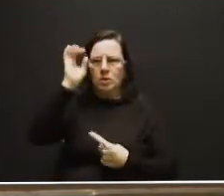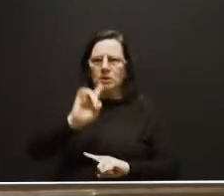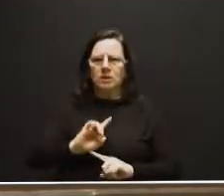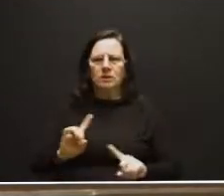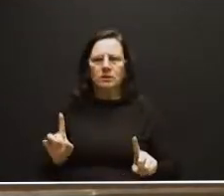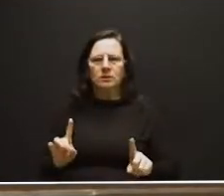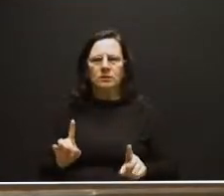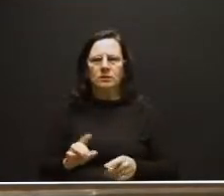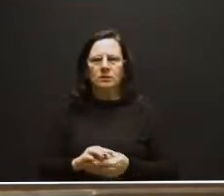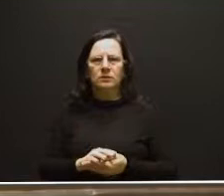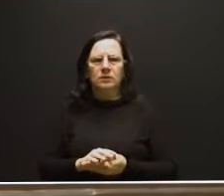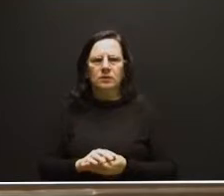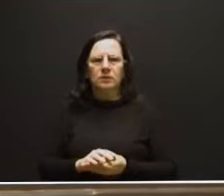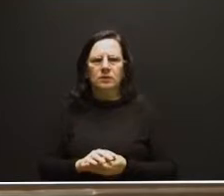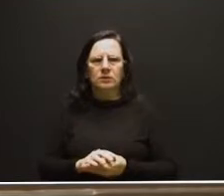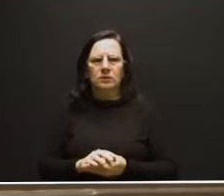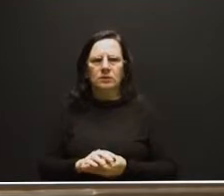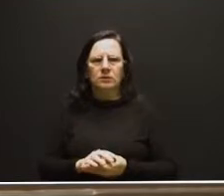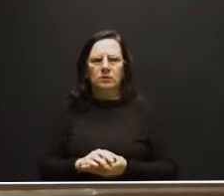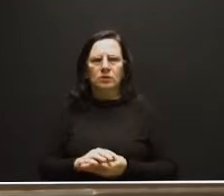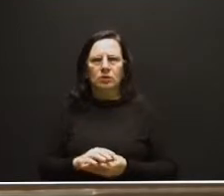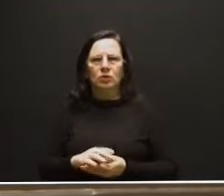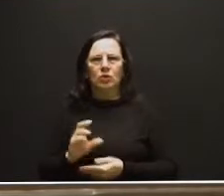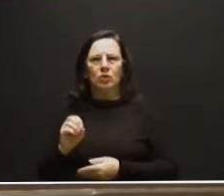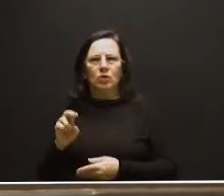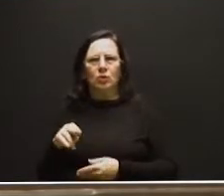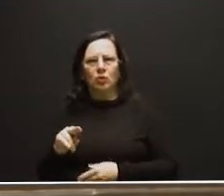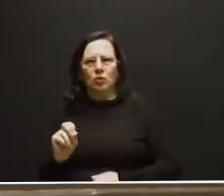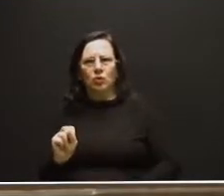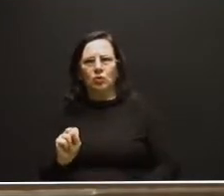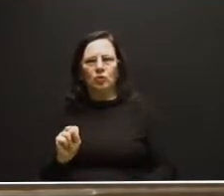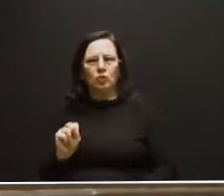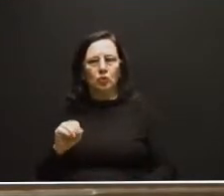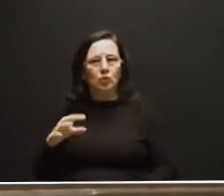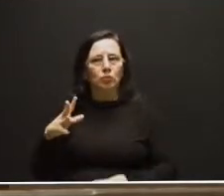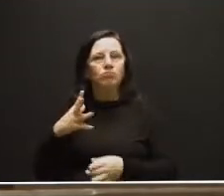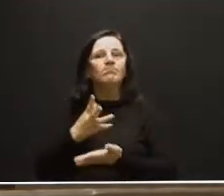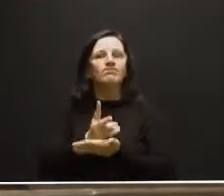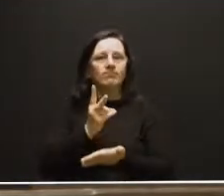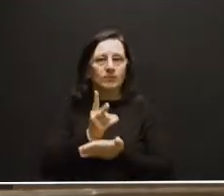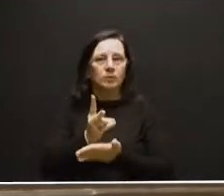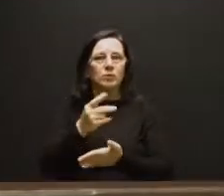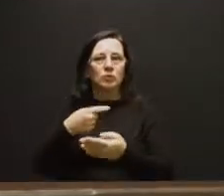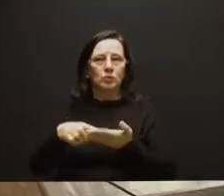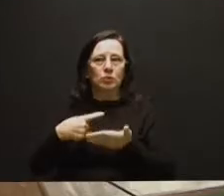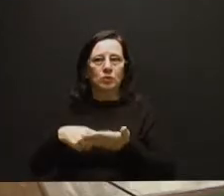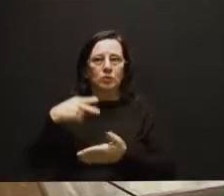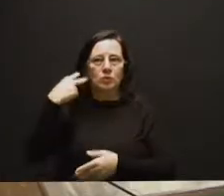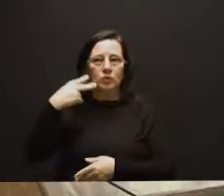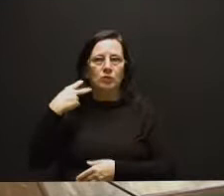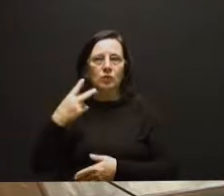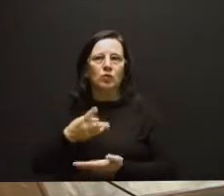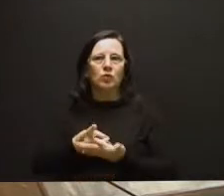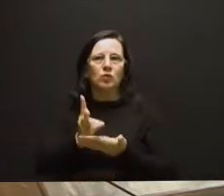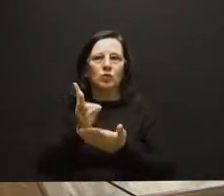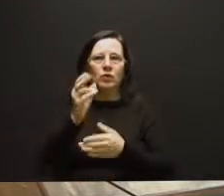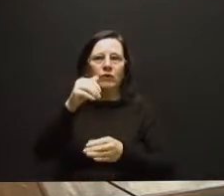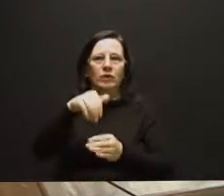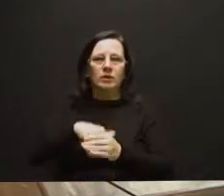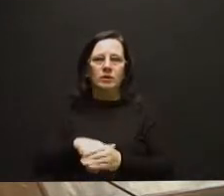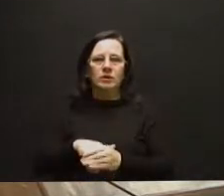exclusiva dele só que o ônus recai sobre essa casa de leis como sempre continua em votação